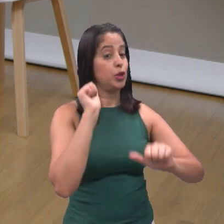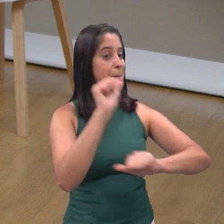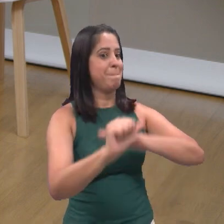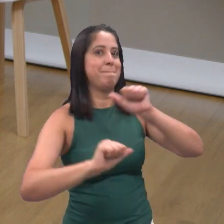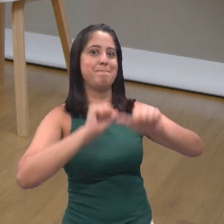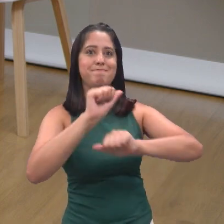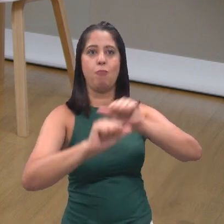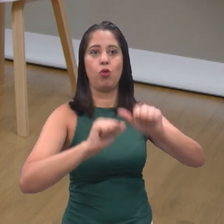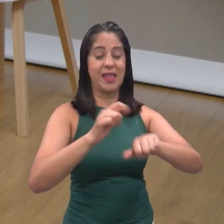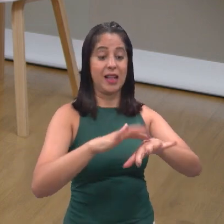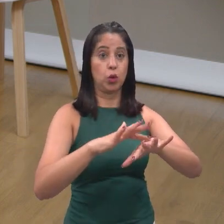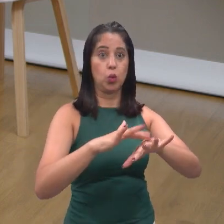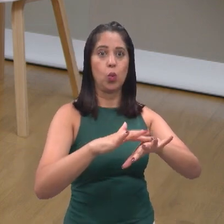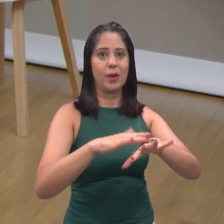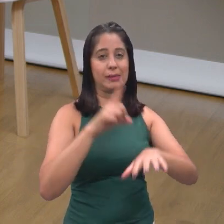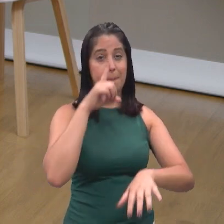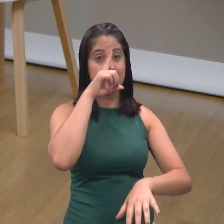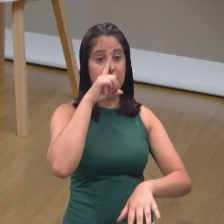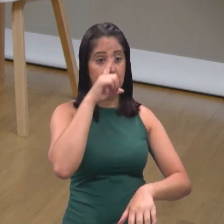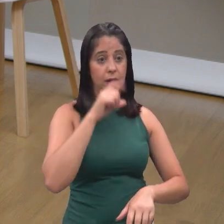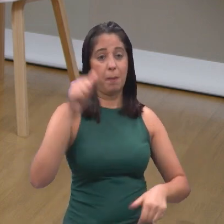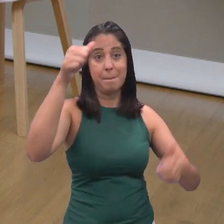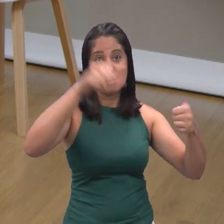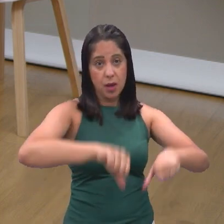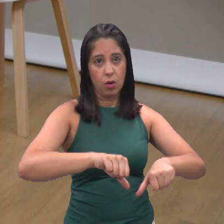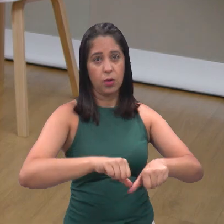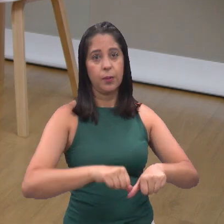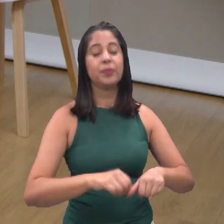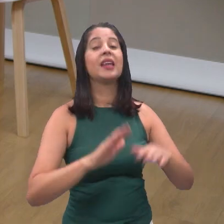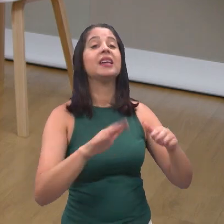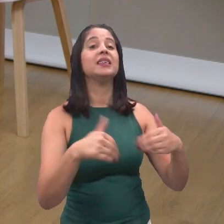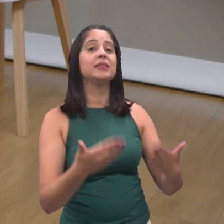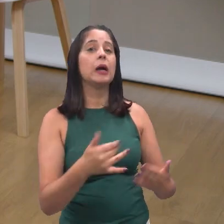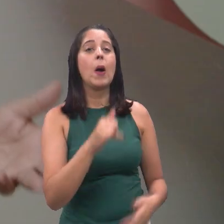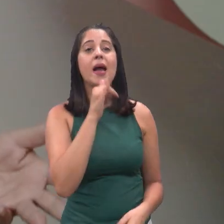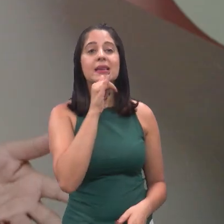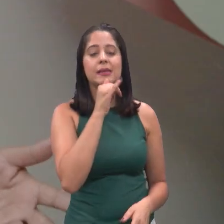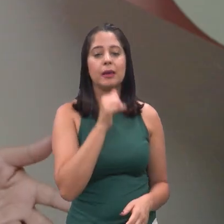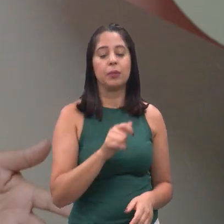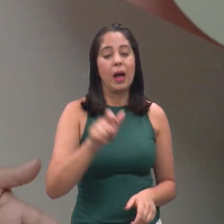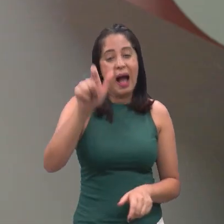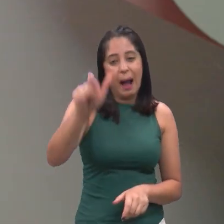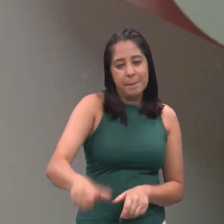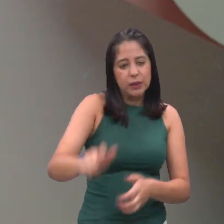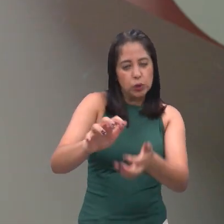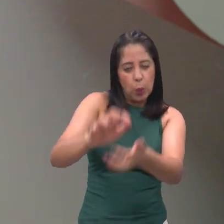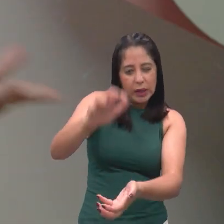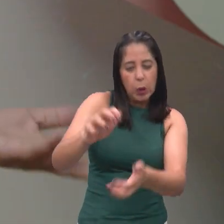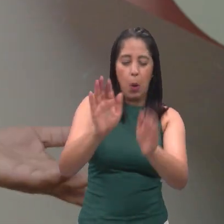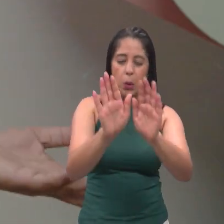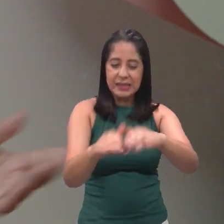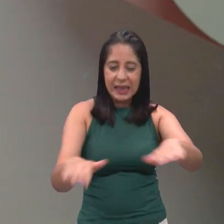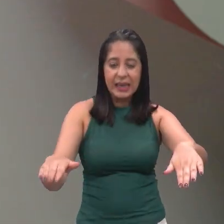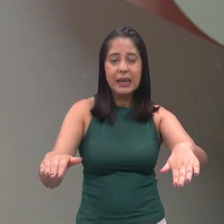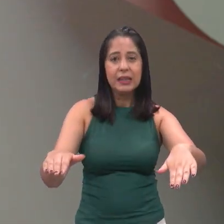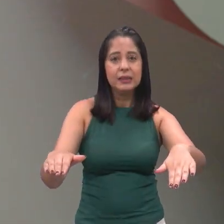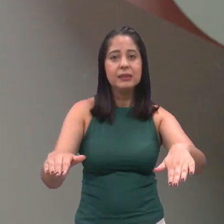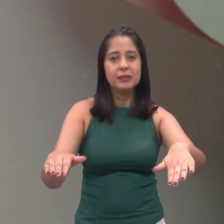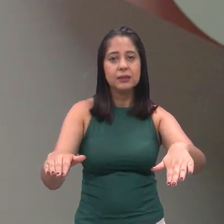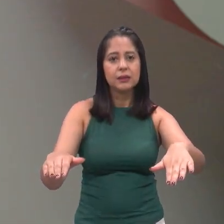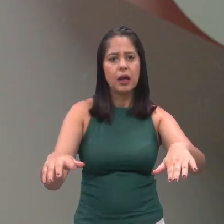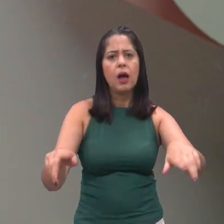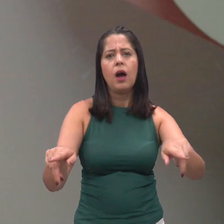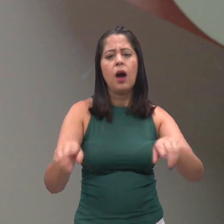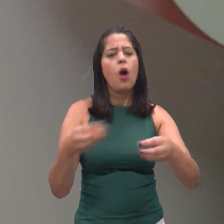Então, em casa, quais são os cuidados? Muitas vezes as pessoas que estão principalmente com idosos ou com crianças pequenas e para a população em geral,